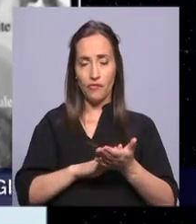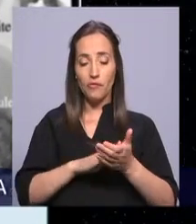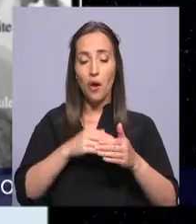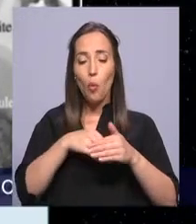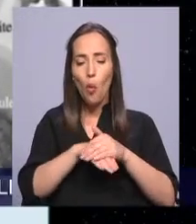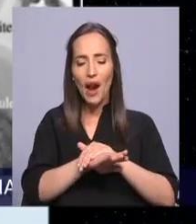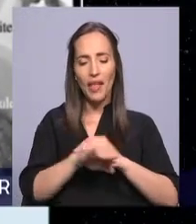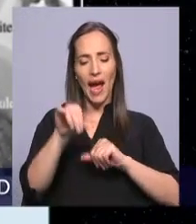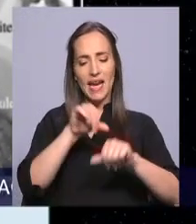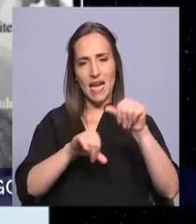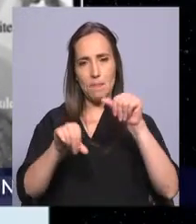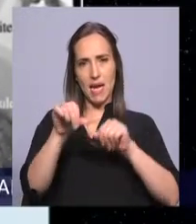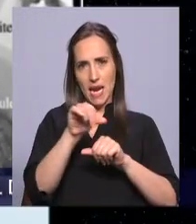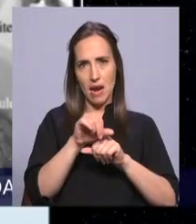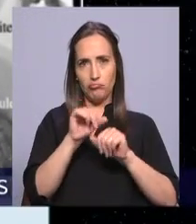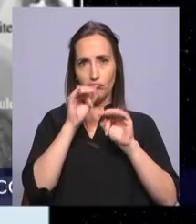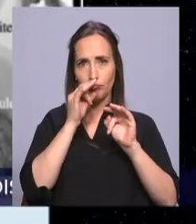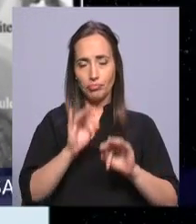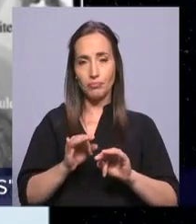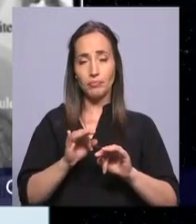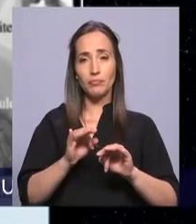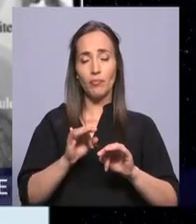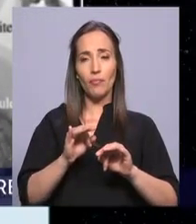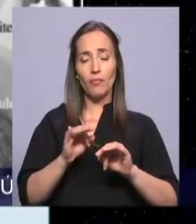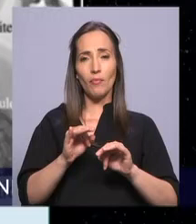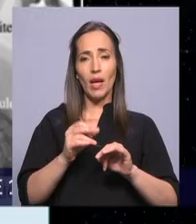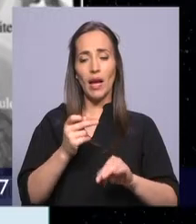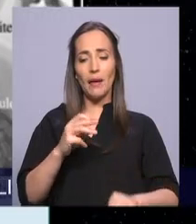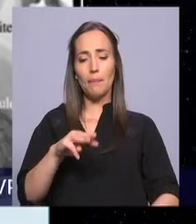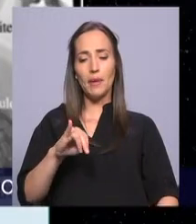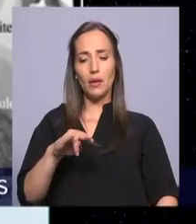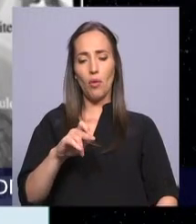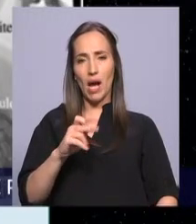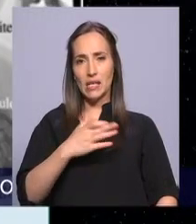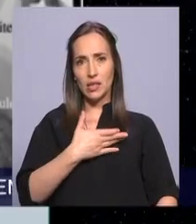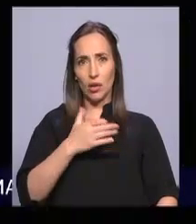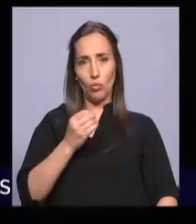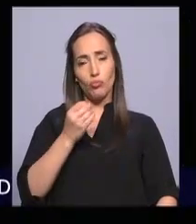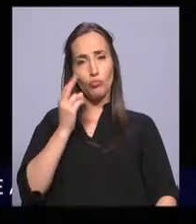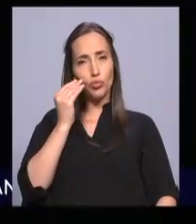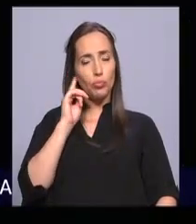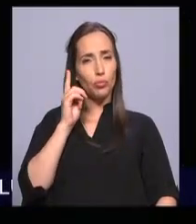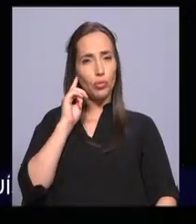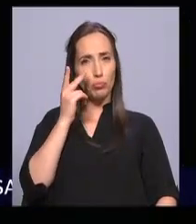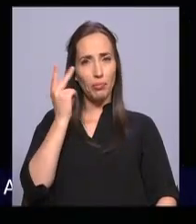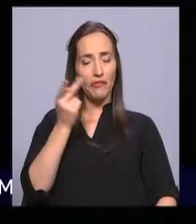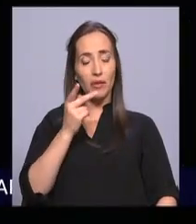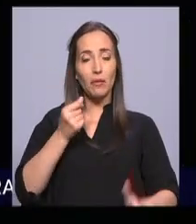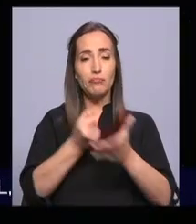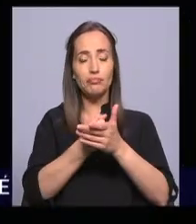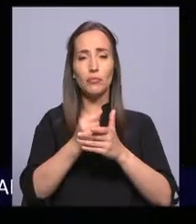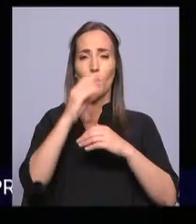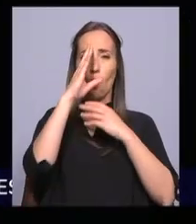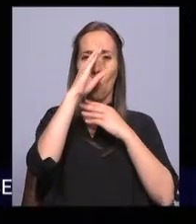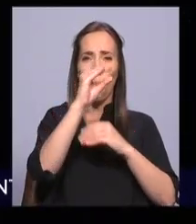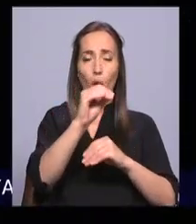para a vida. E estes asteroides colidiram com imensos planetas, imensas luas, e, portanto, puderam eventualmente até depositar este tipo